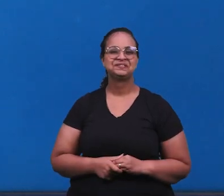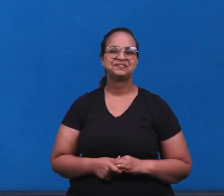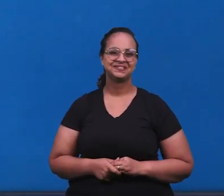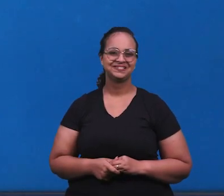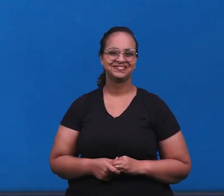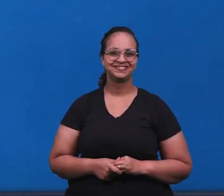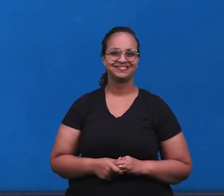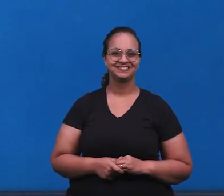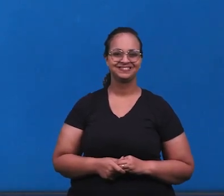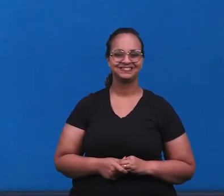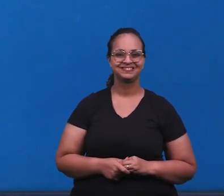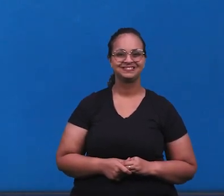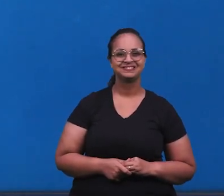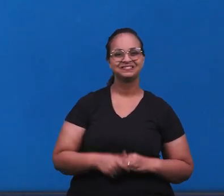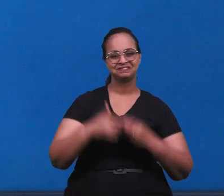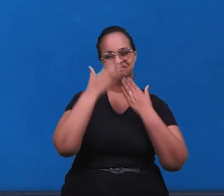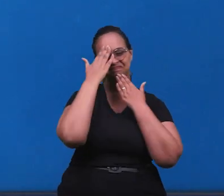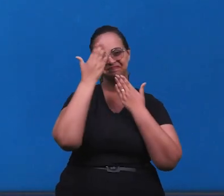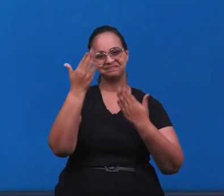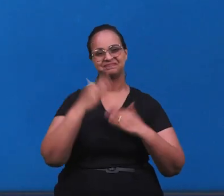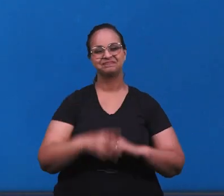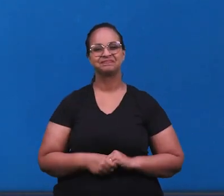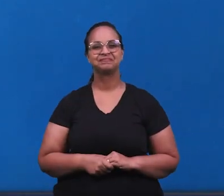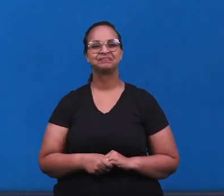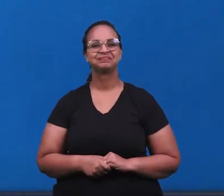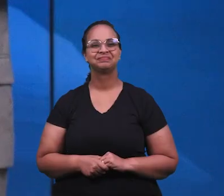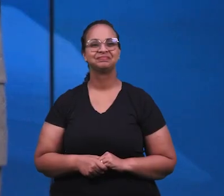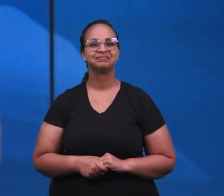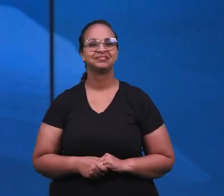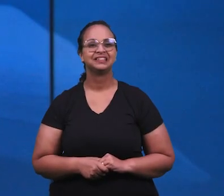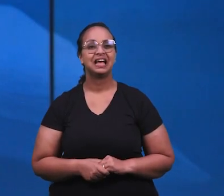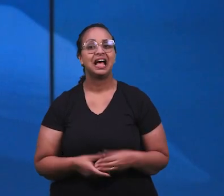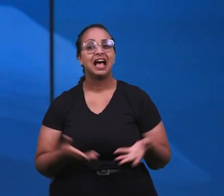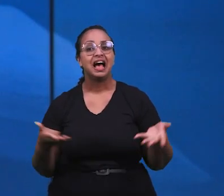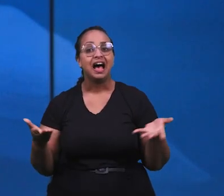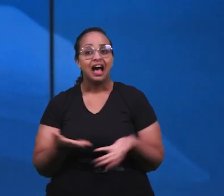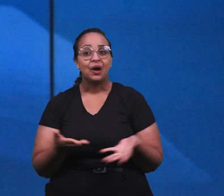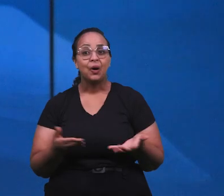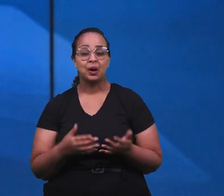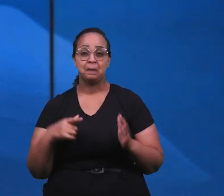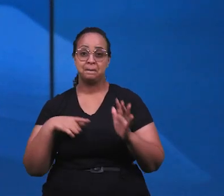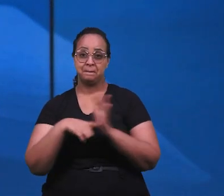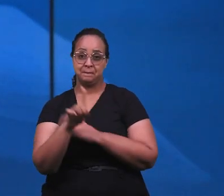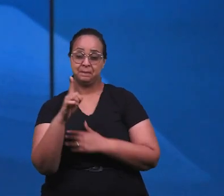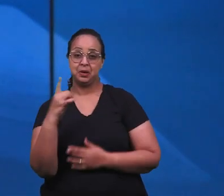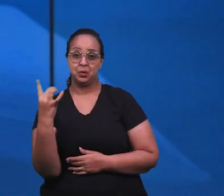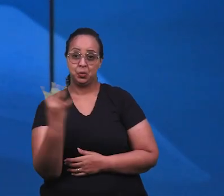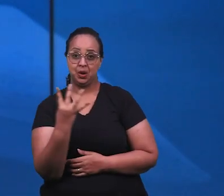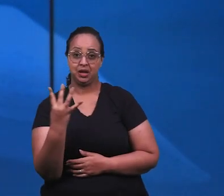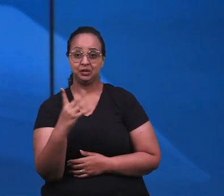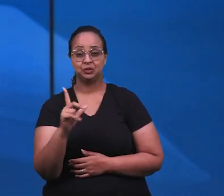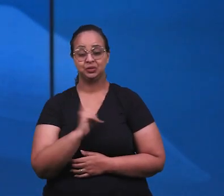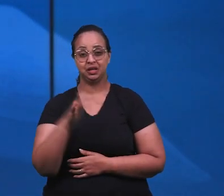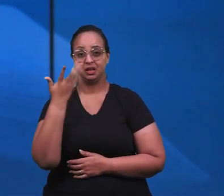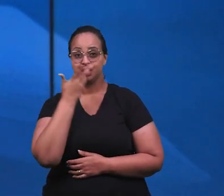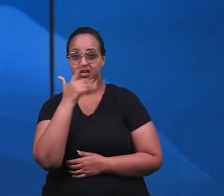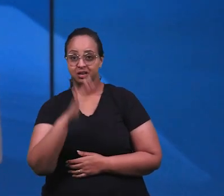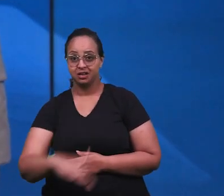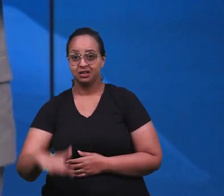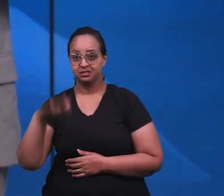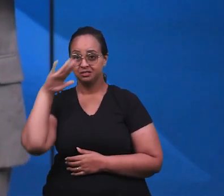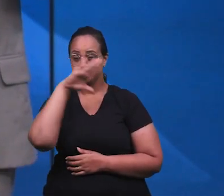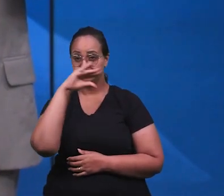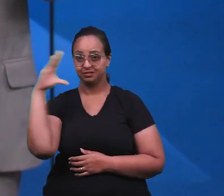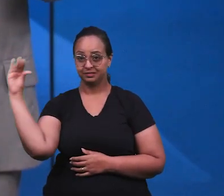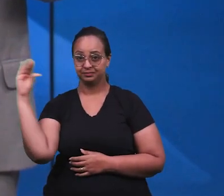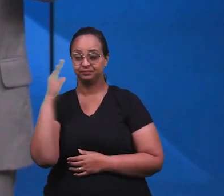na região de Krasnodar. Muito bem, muito obrigado. Muito bem, irmãos, agora partindo para a quarta pergunta, ela é dirigida para as crianças